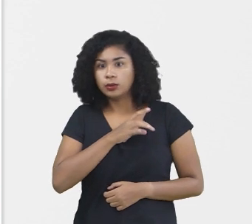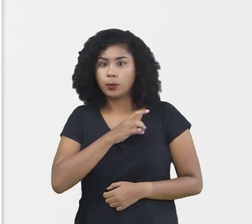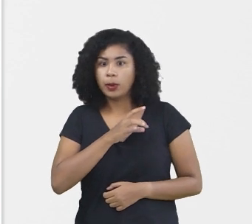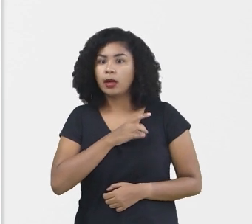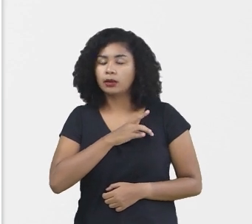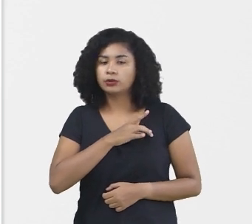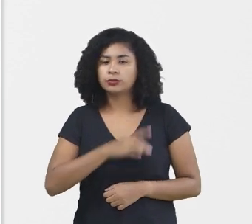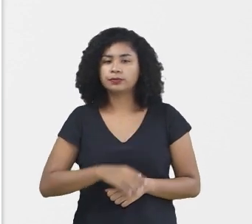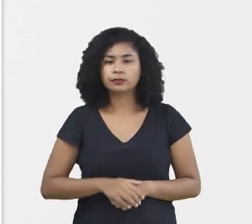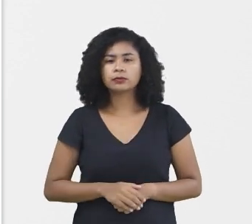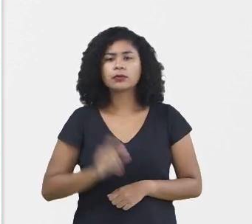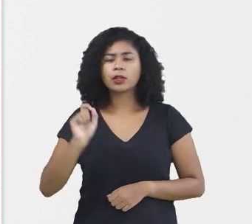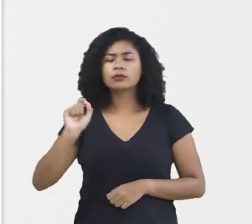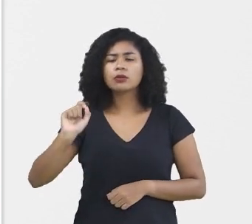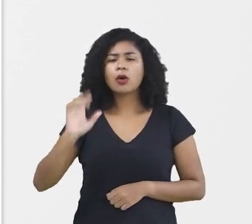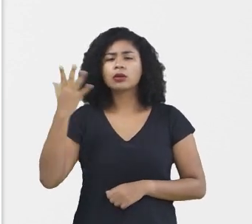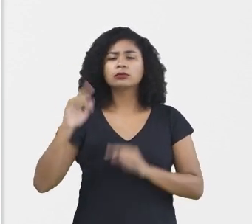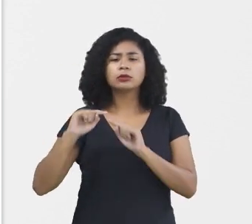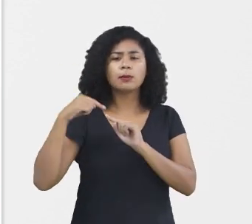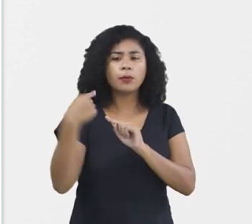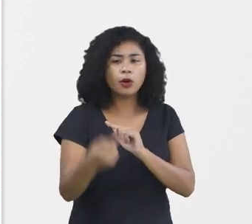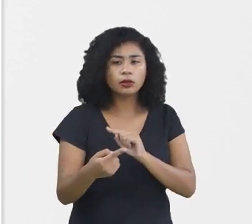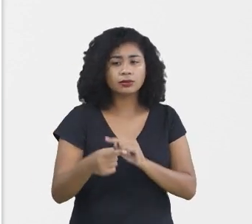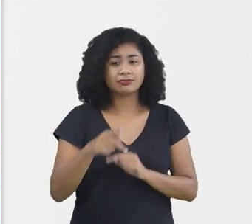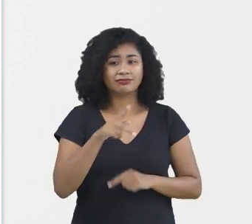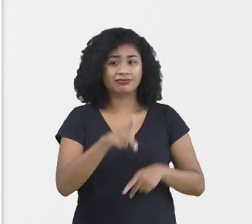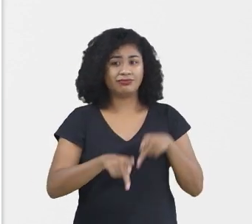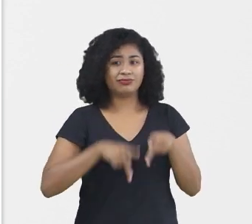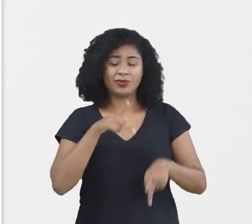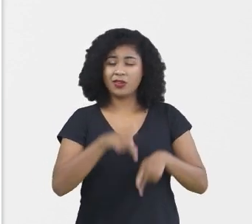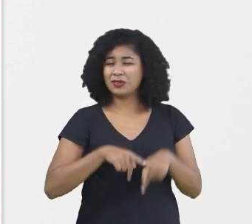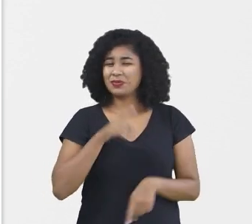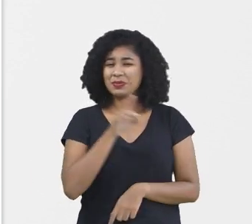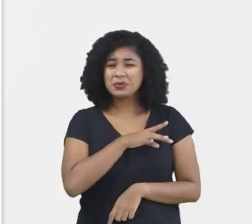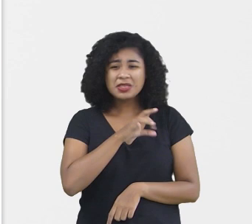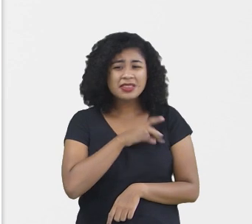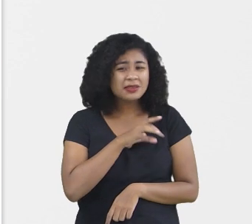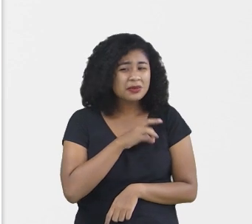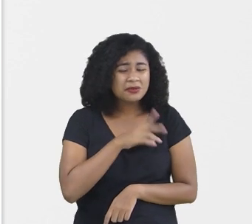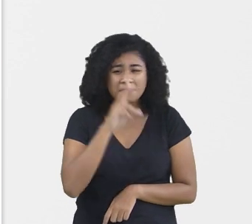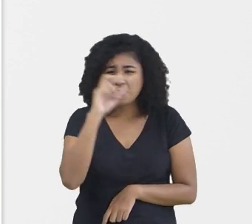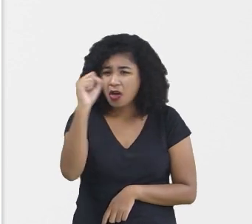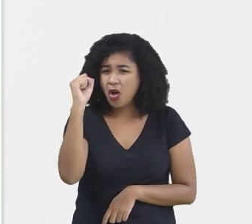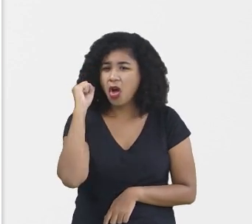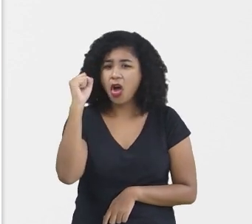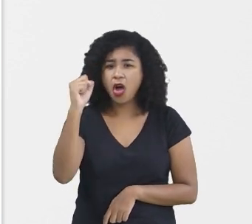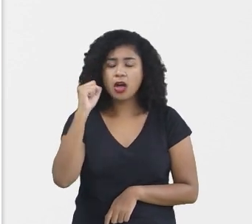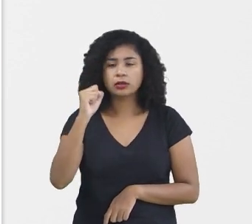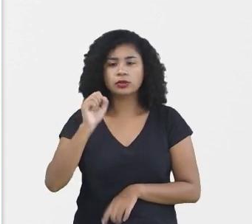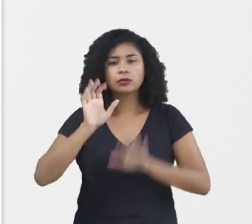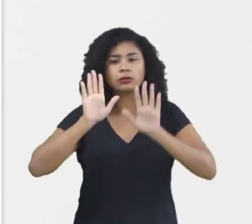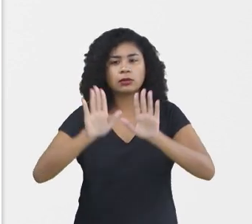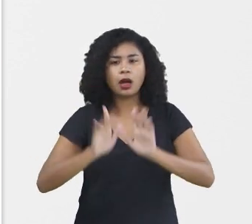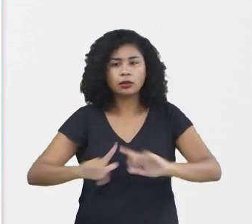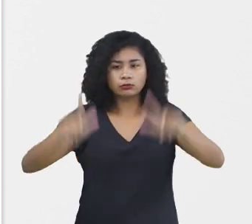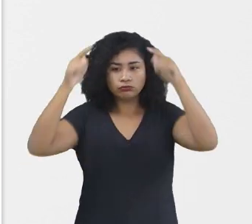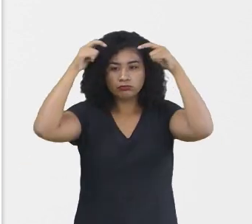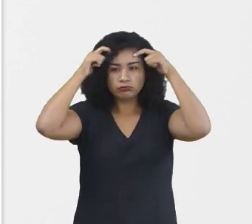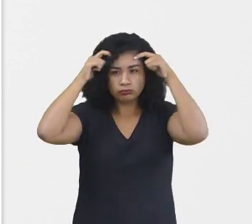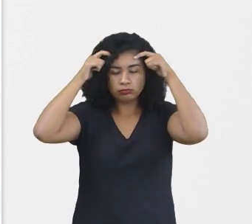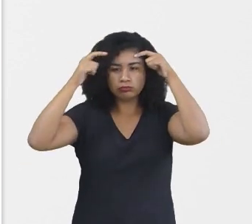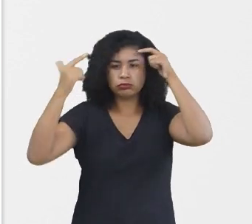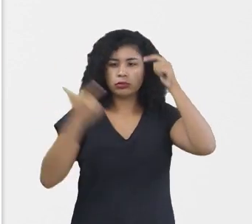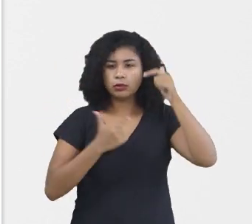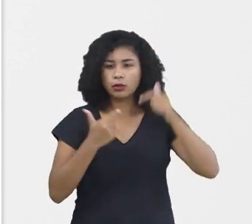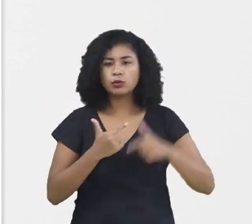né? A consequência é o medo que as pessoas têm dele, né? Até o príncipe ter a coragem de enfrentá-lo,